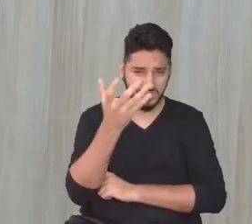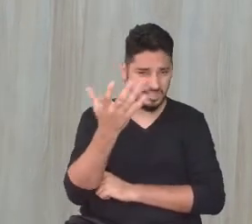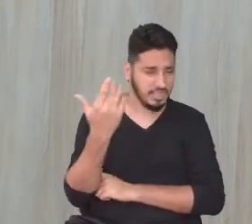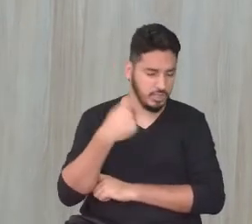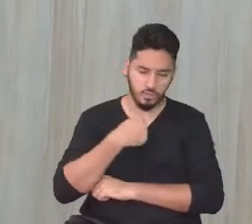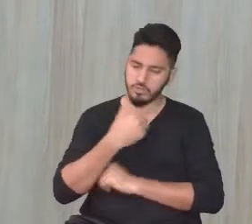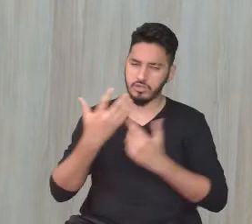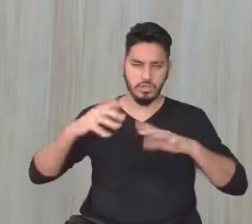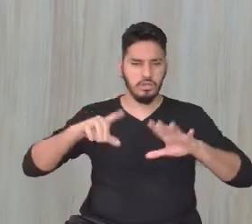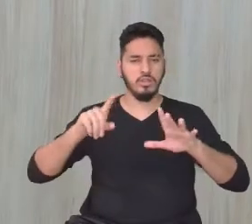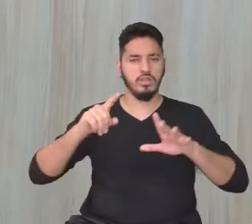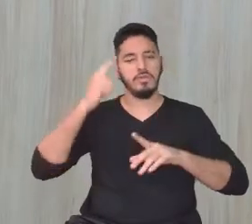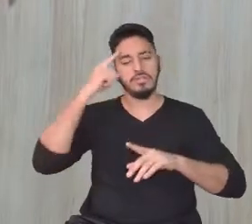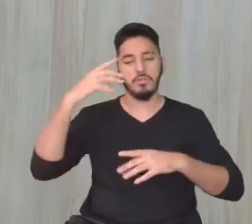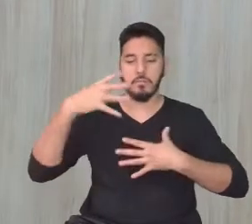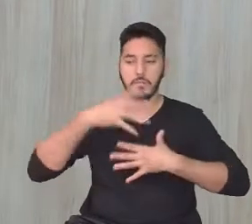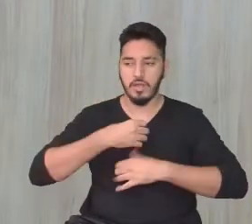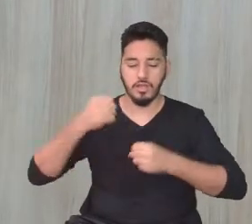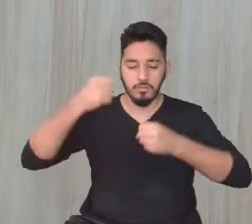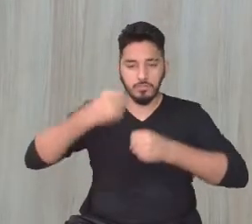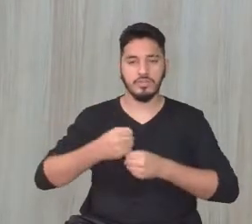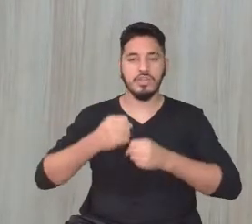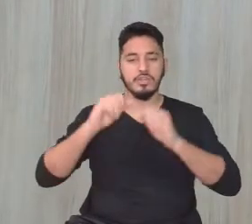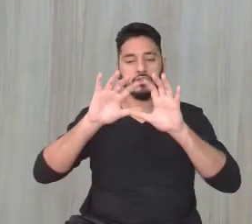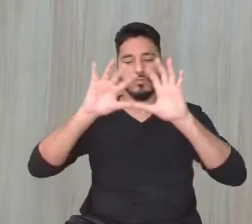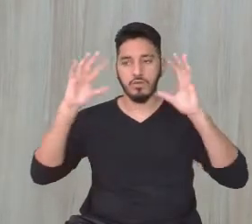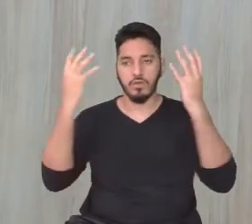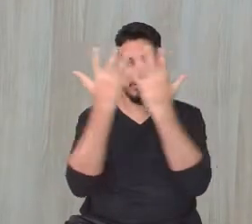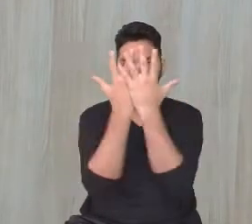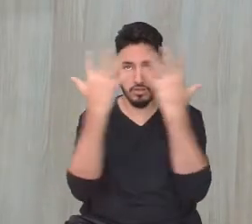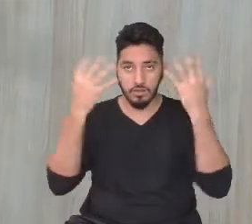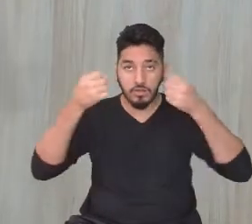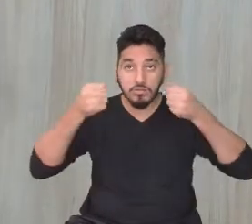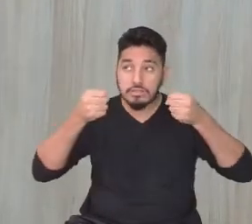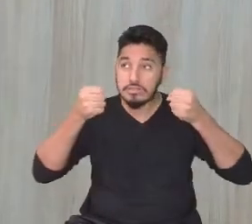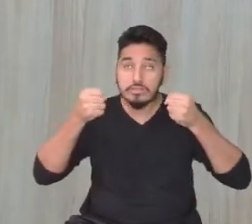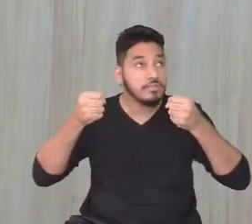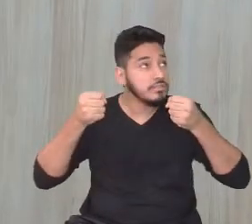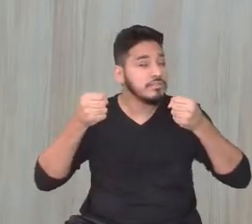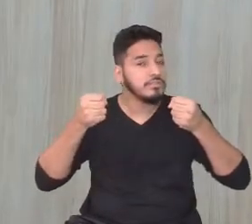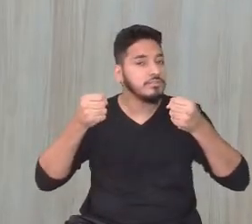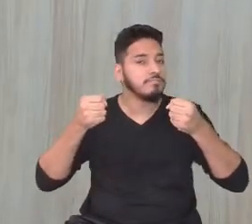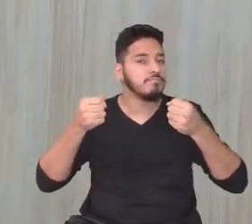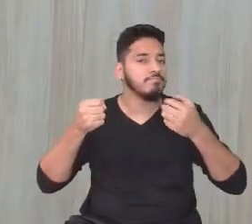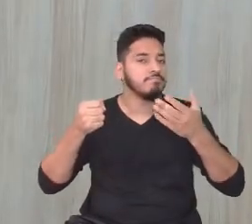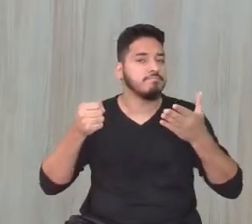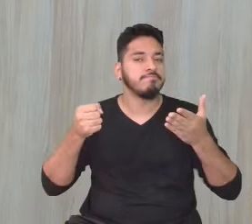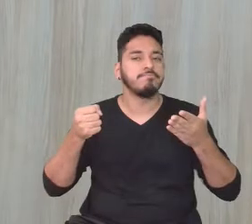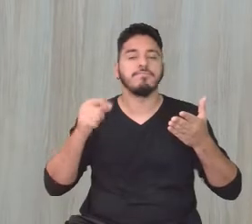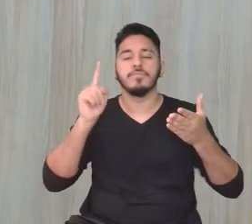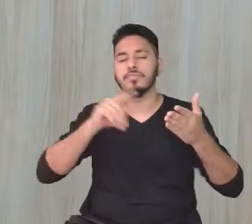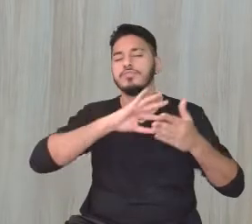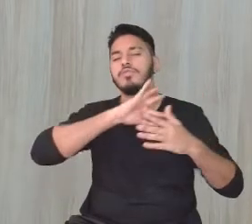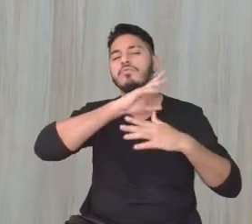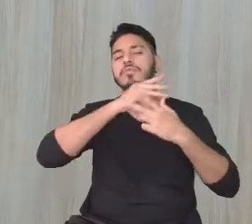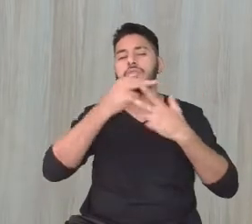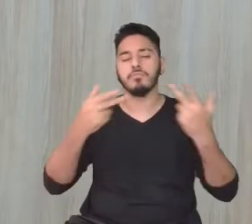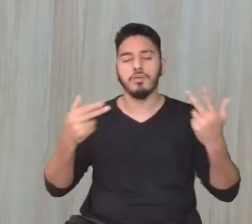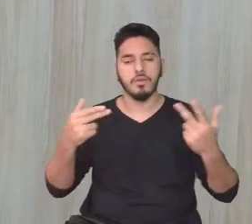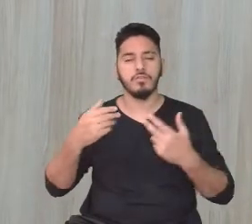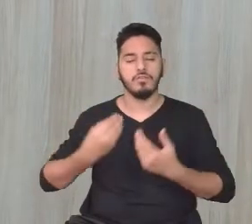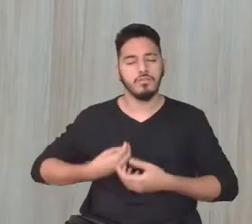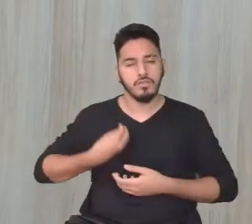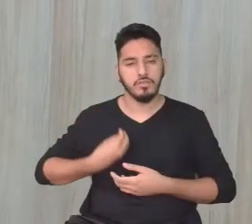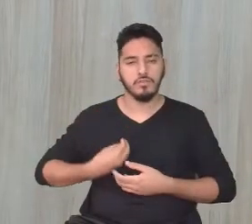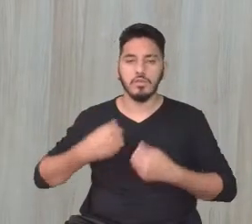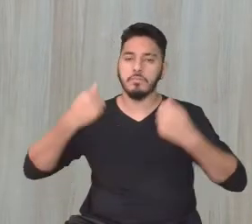meu sonho ver ela mesmo não queria gente pegar duas na gaiola para viver então assim são os animais são seres vivos e